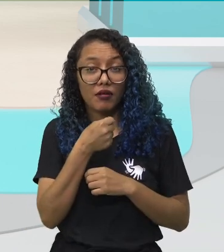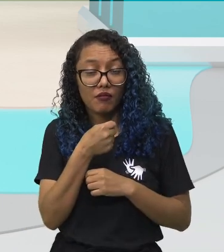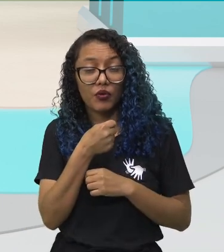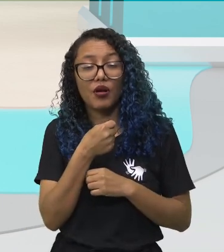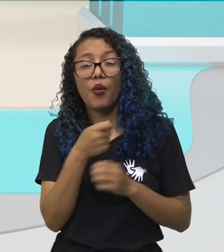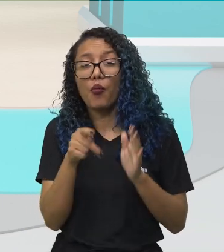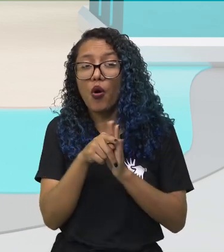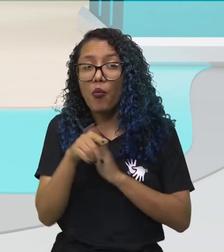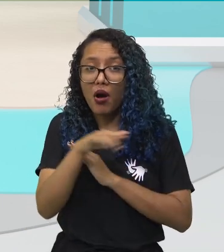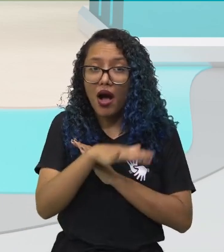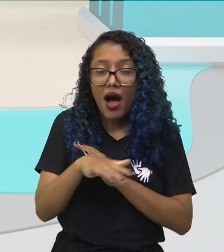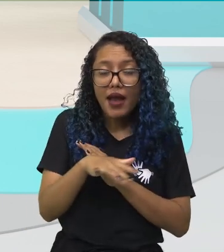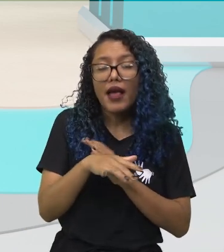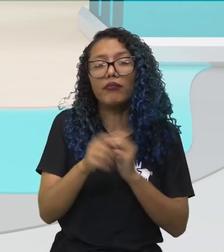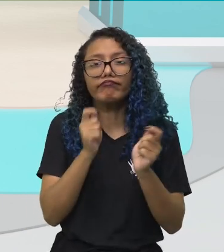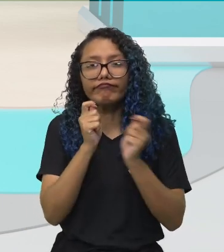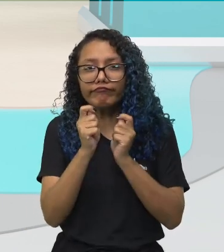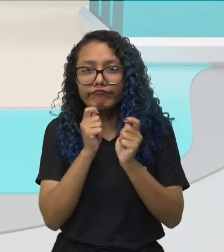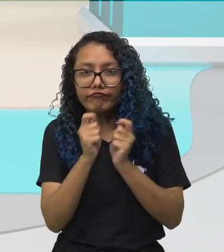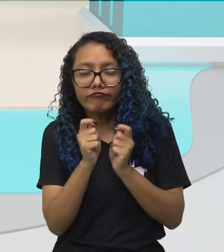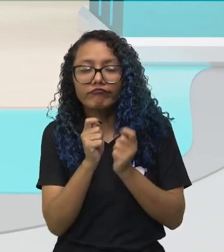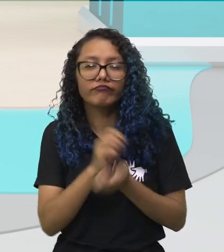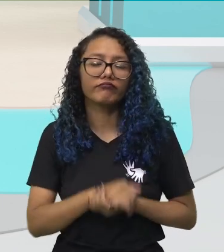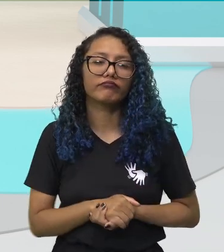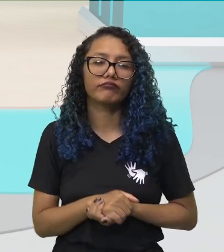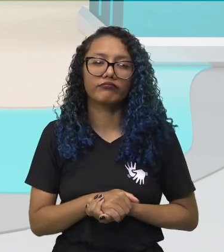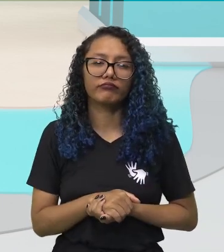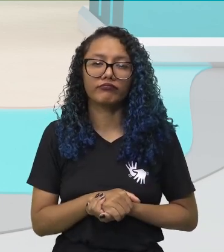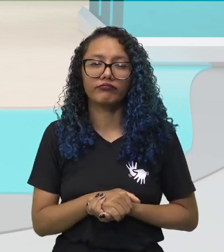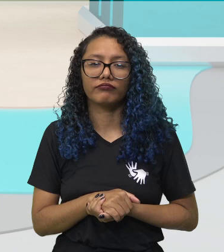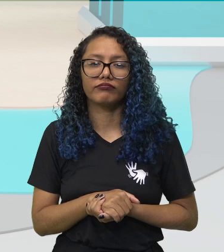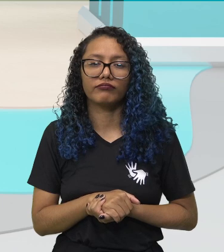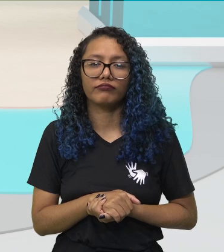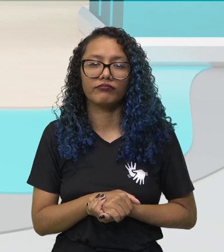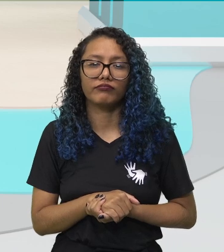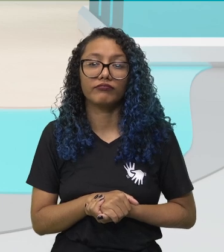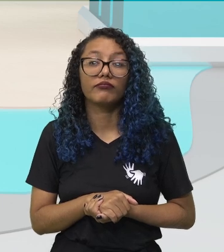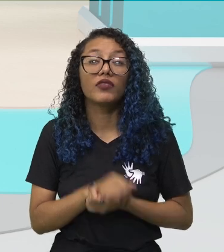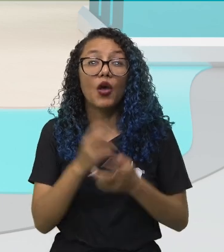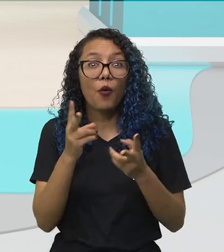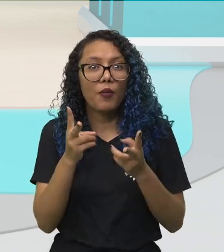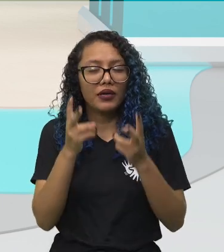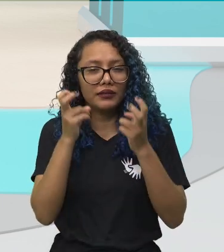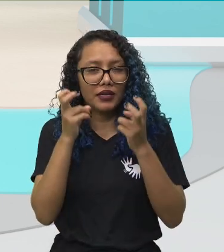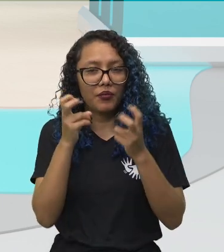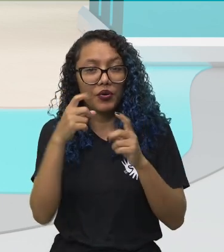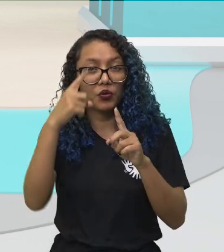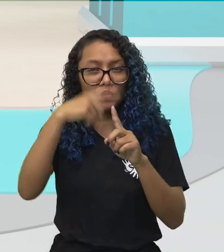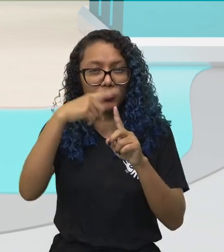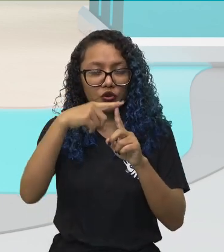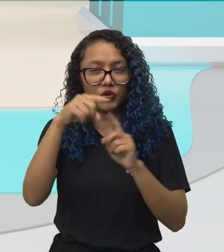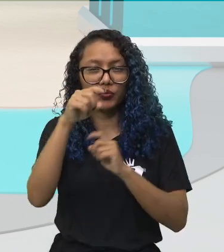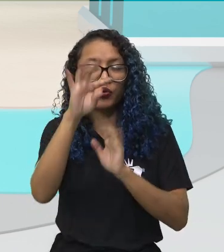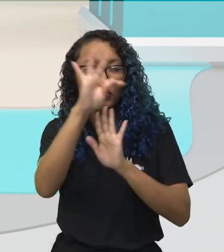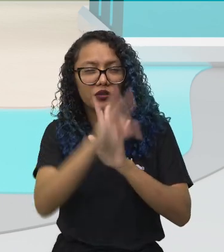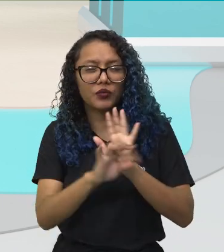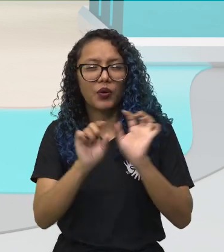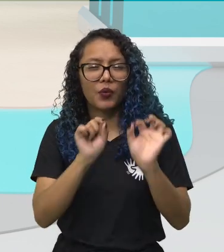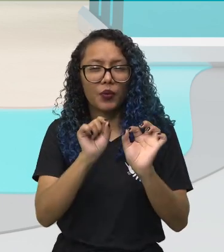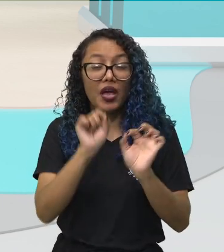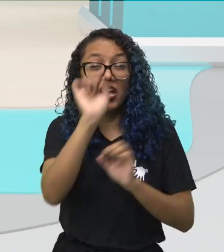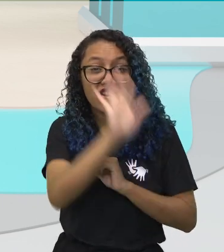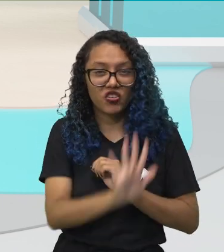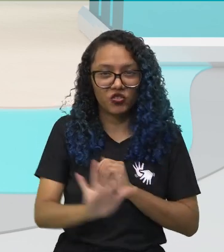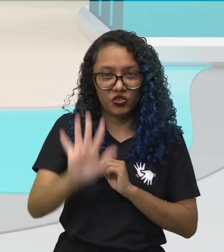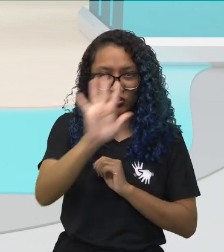jornalístico, certo? Então, percebo, tipos textuais é algo bem grande, né? Lá os textos narrativos, que